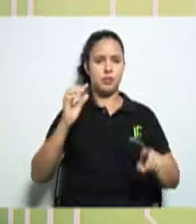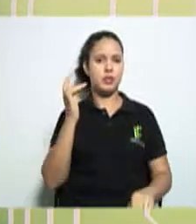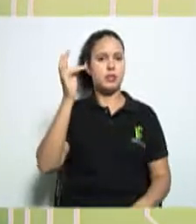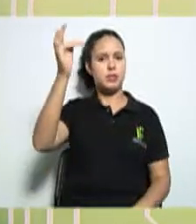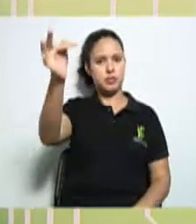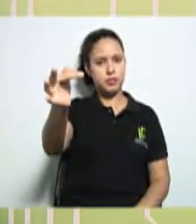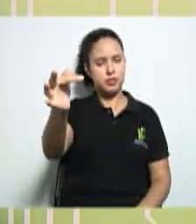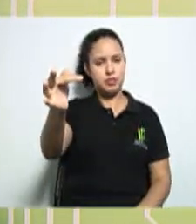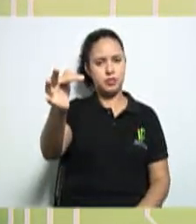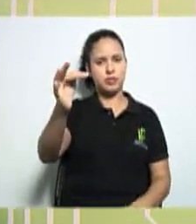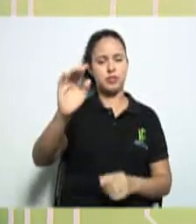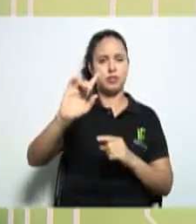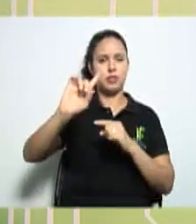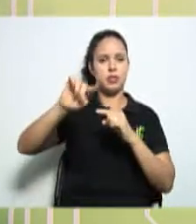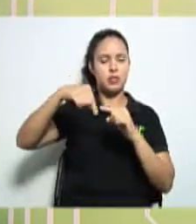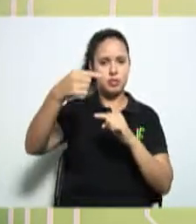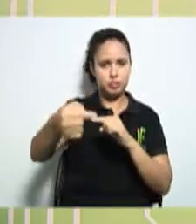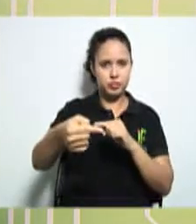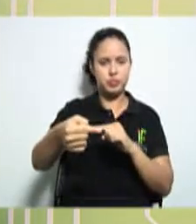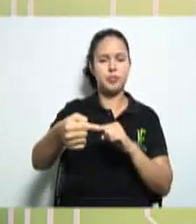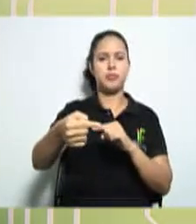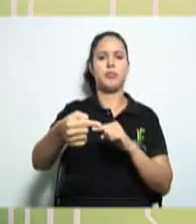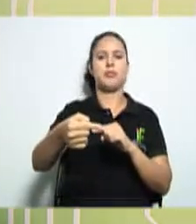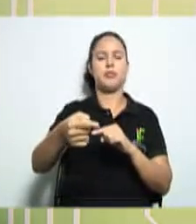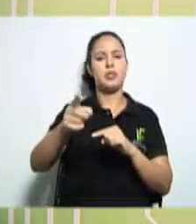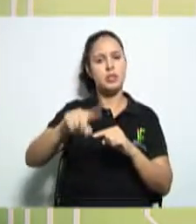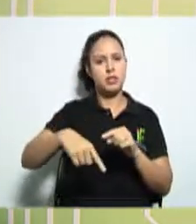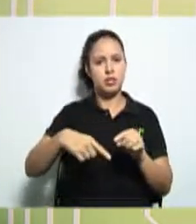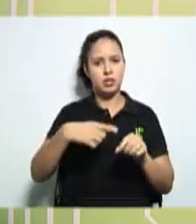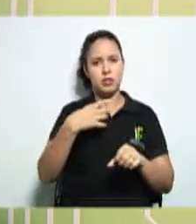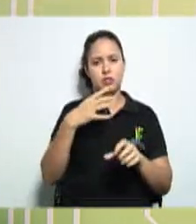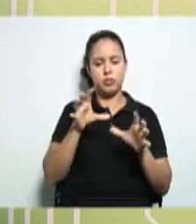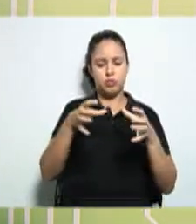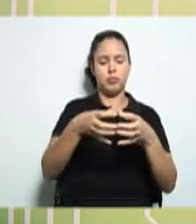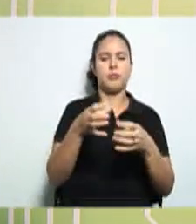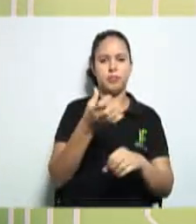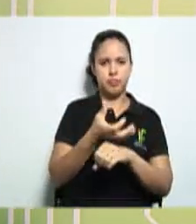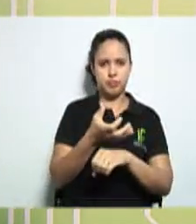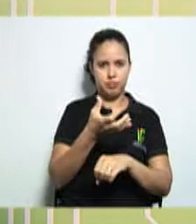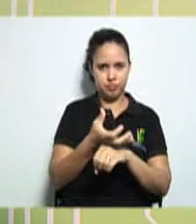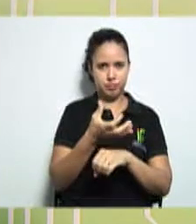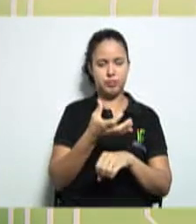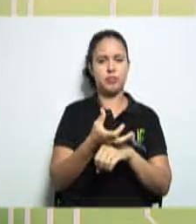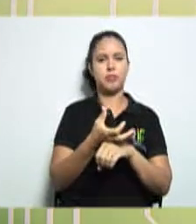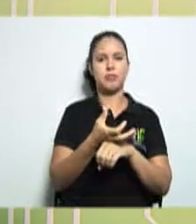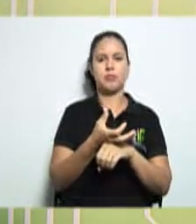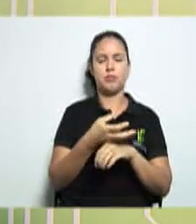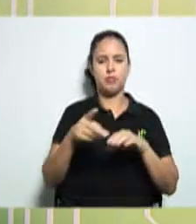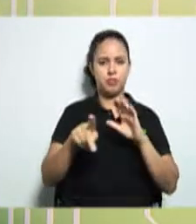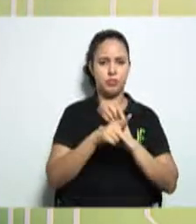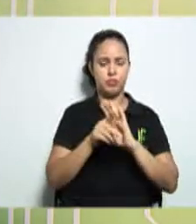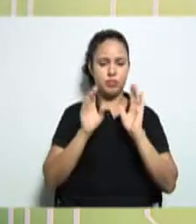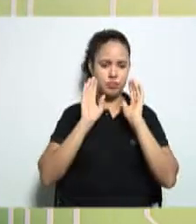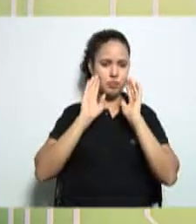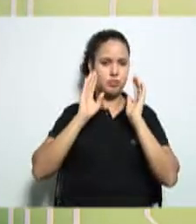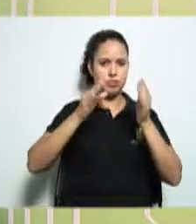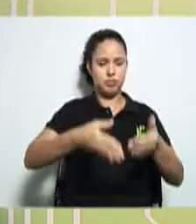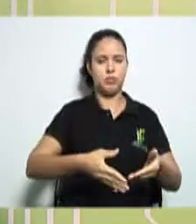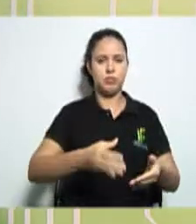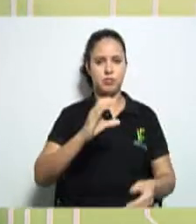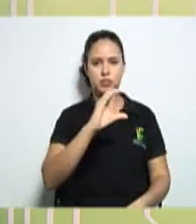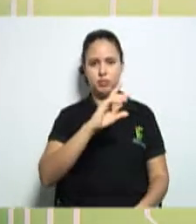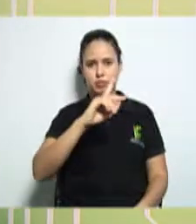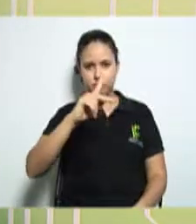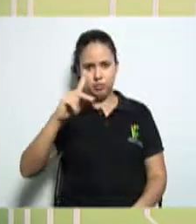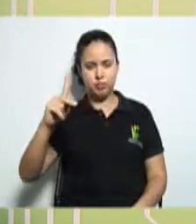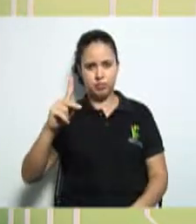frente, vocês vão desenvolver em um conjunto de disciplinas essas questões para a cooperativa que vocês irão